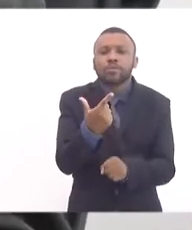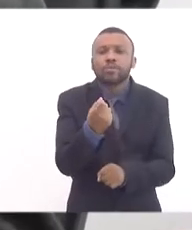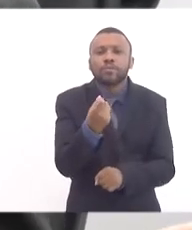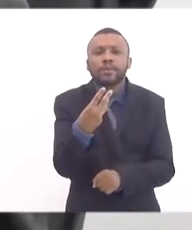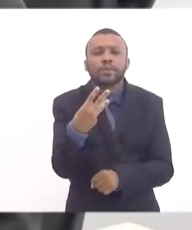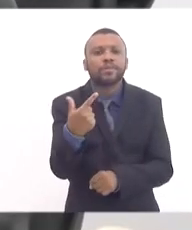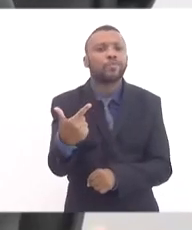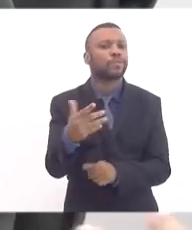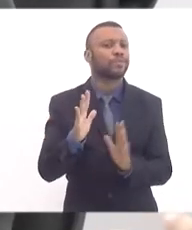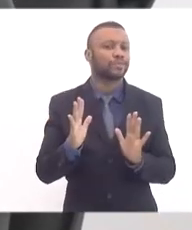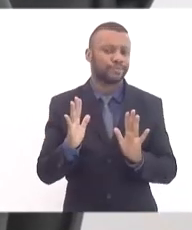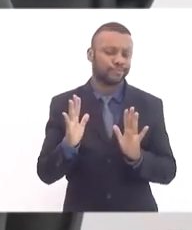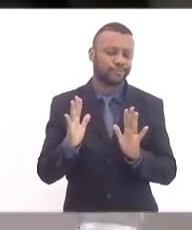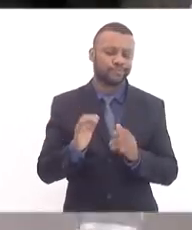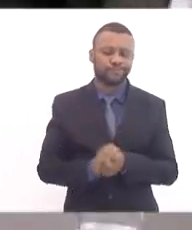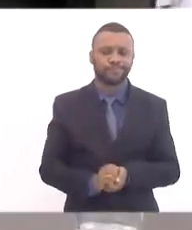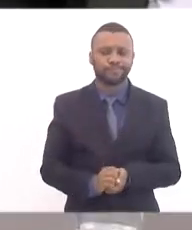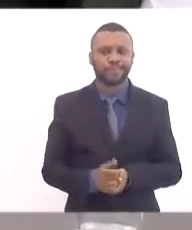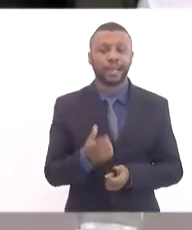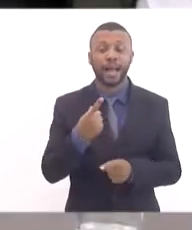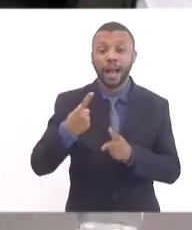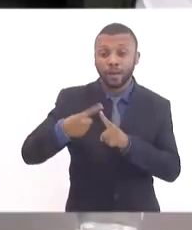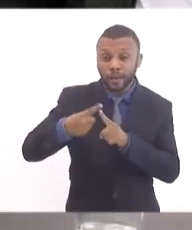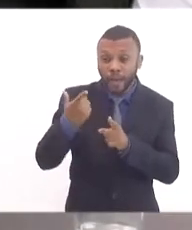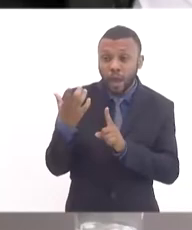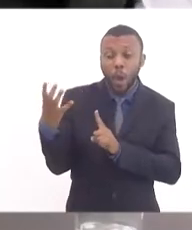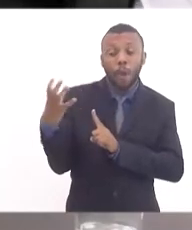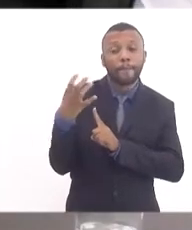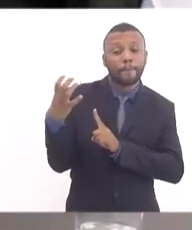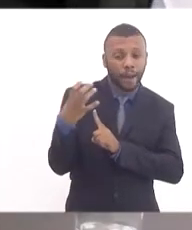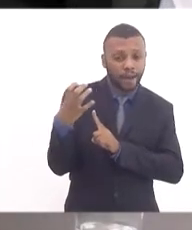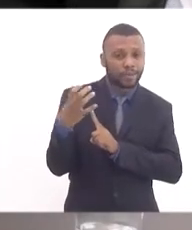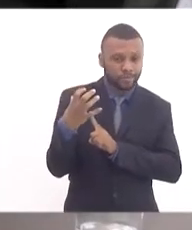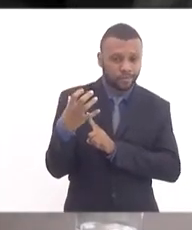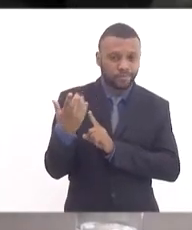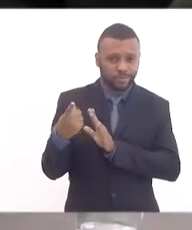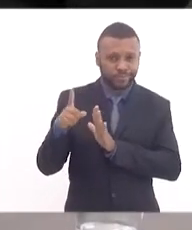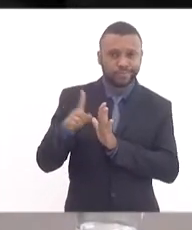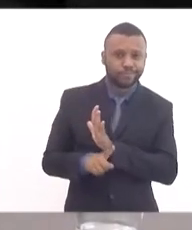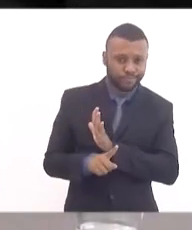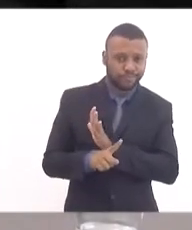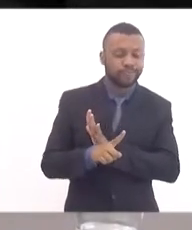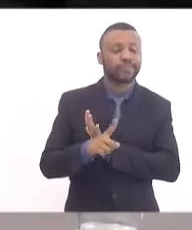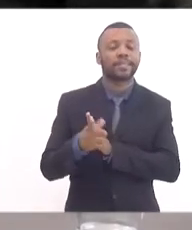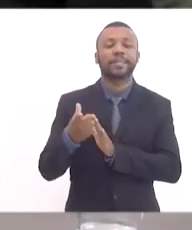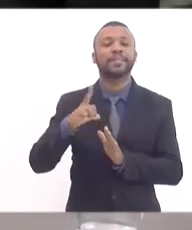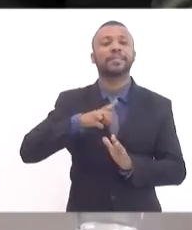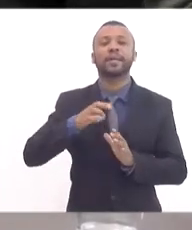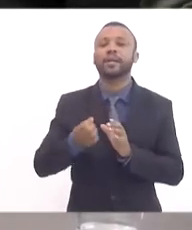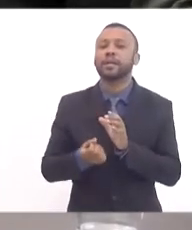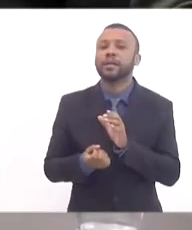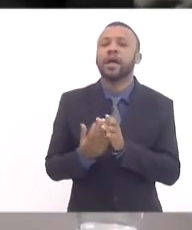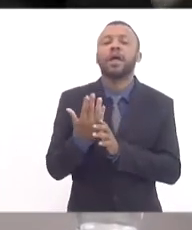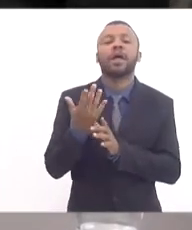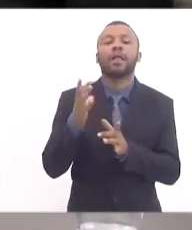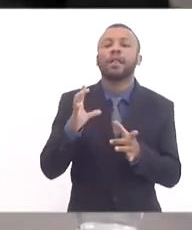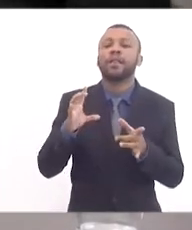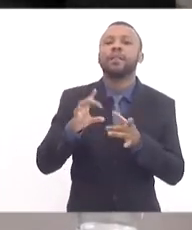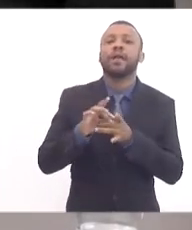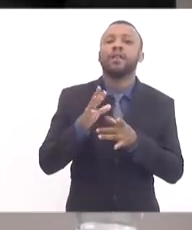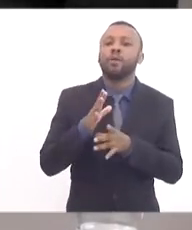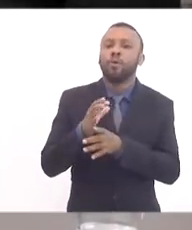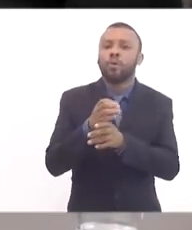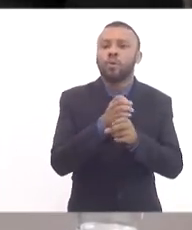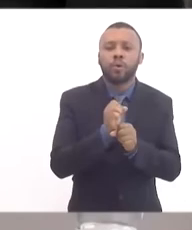Oi aqui é que foi Pacto de ferimento que eu quis dizer que ele é gera ele atingir os